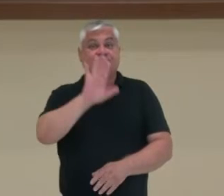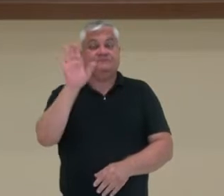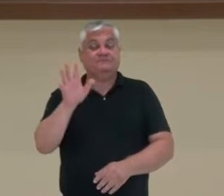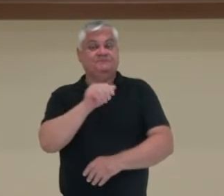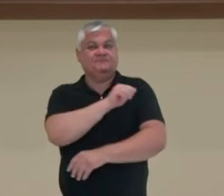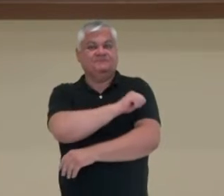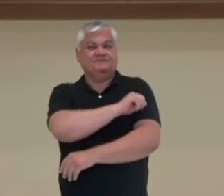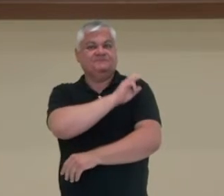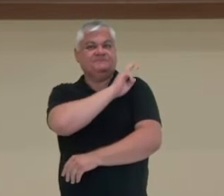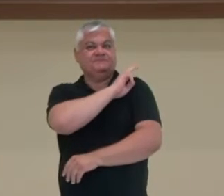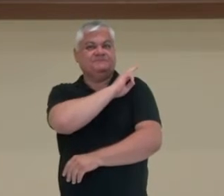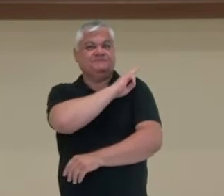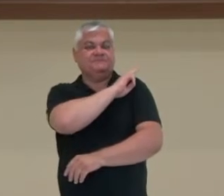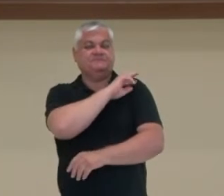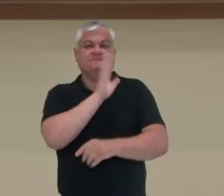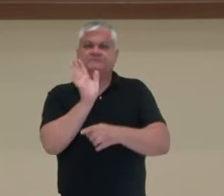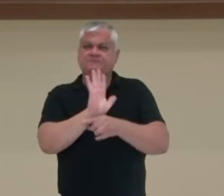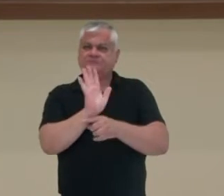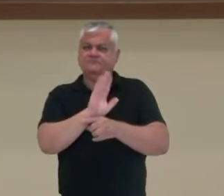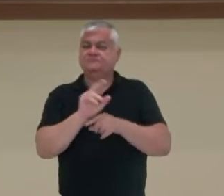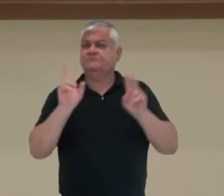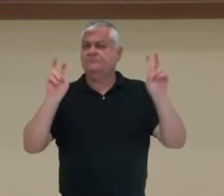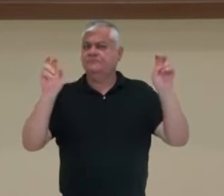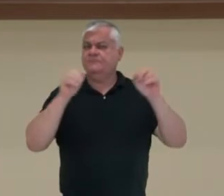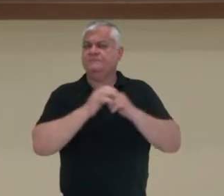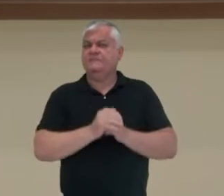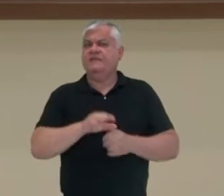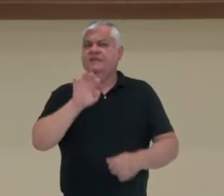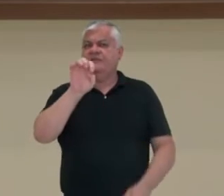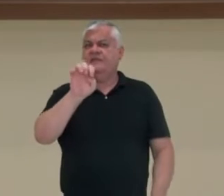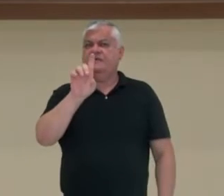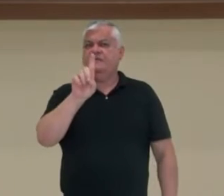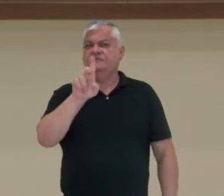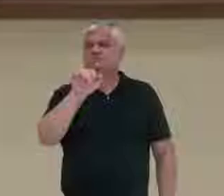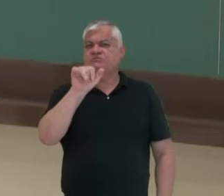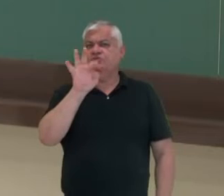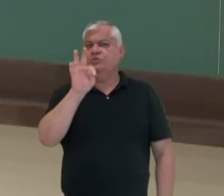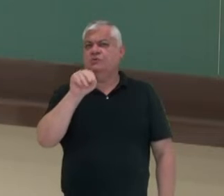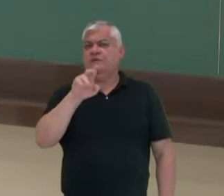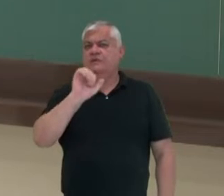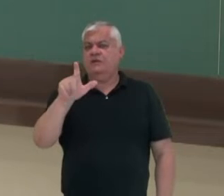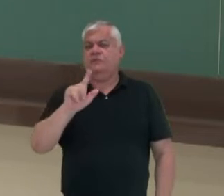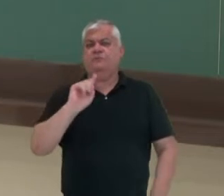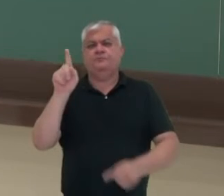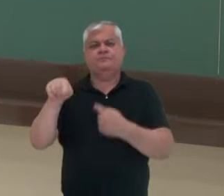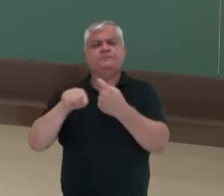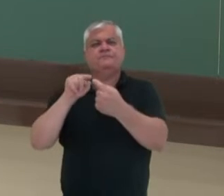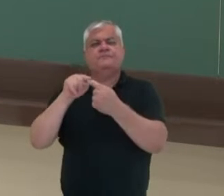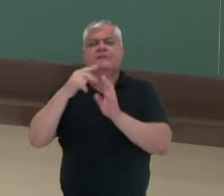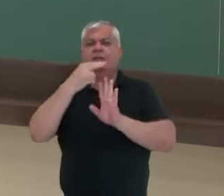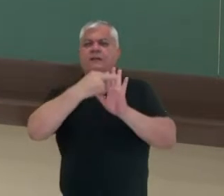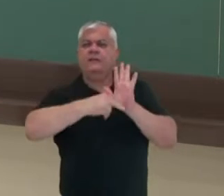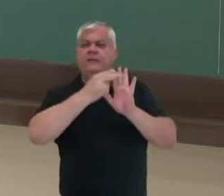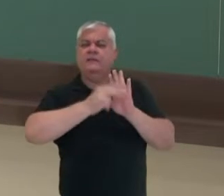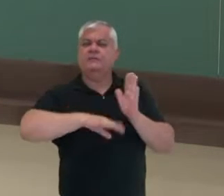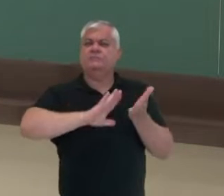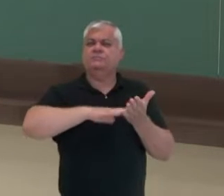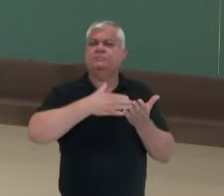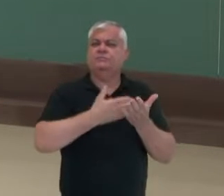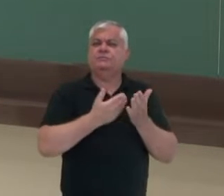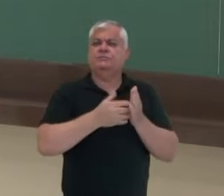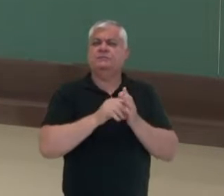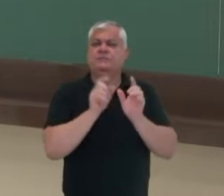Olá, estudantes da terceira série. Nesse vídeo vamos falar sobre editorial. Objetivos: ler e interpretar trechos